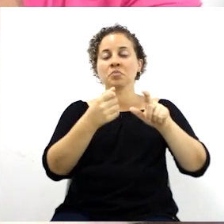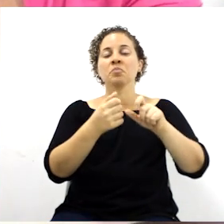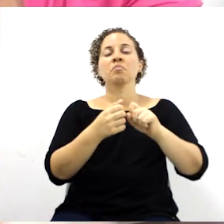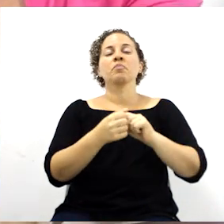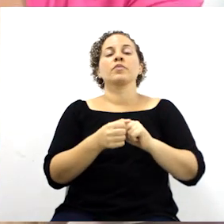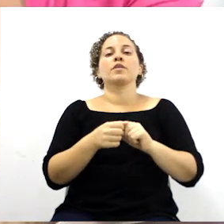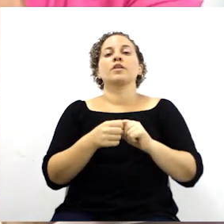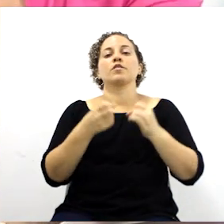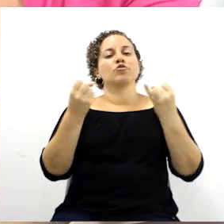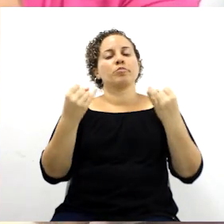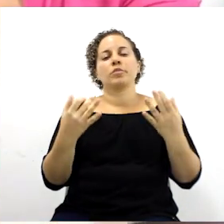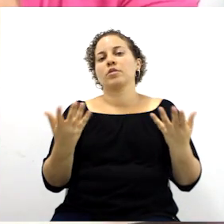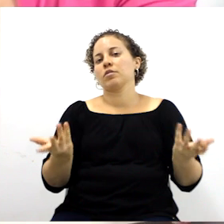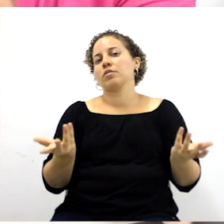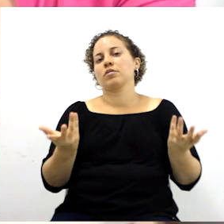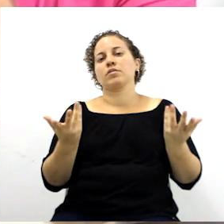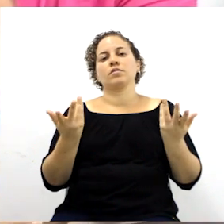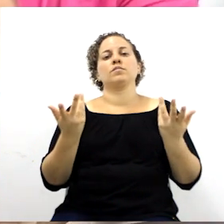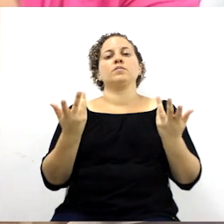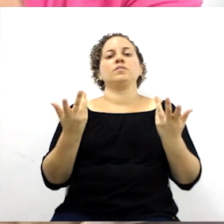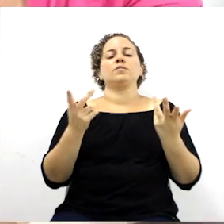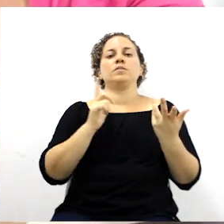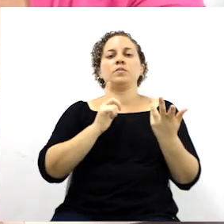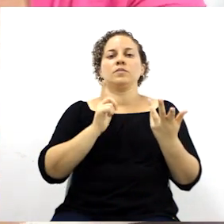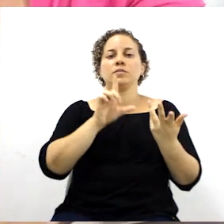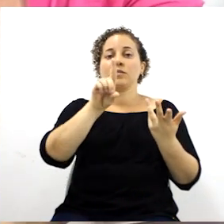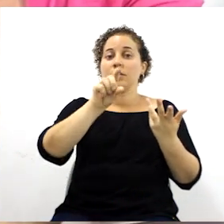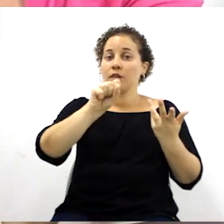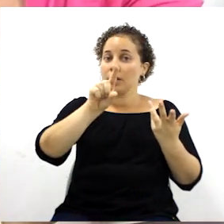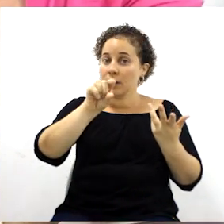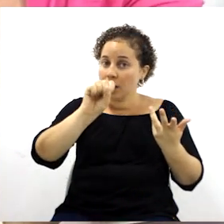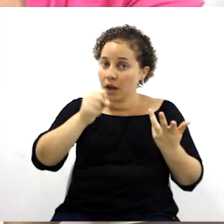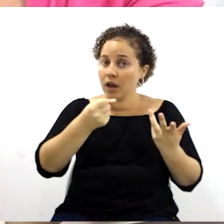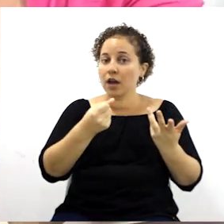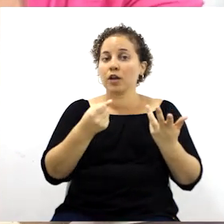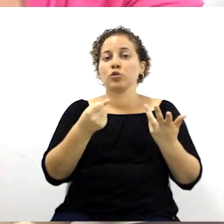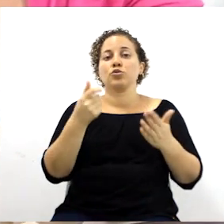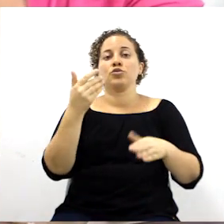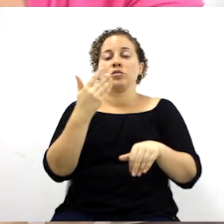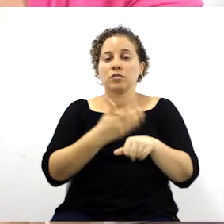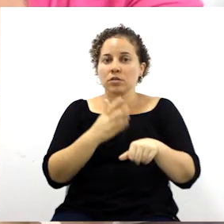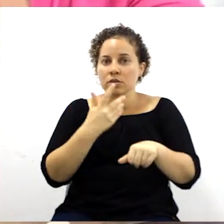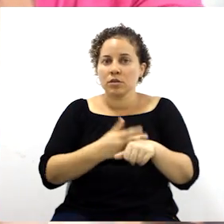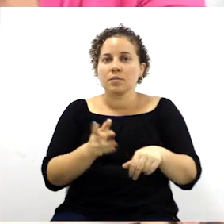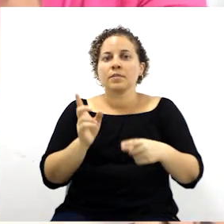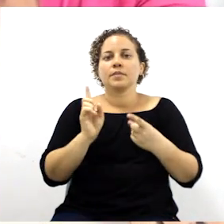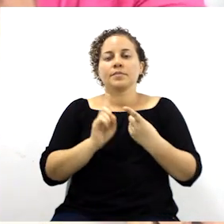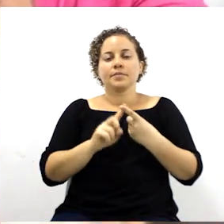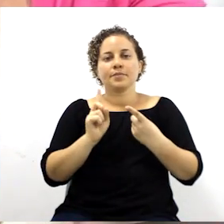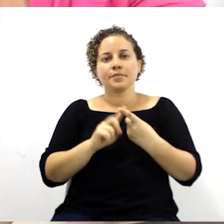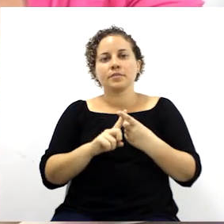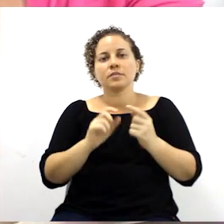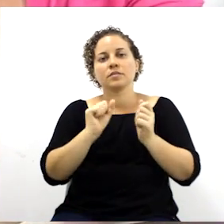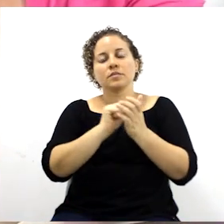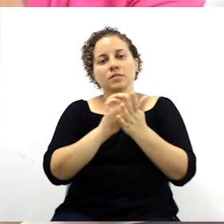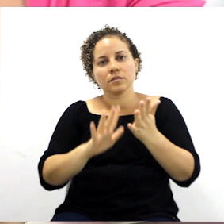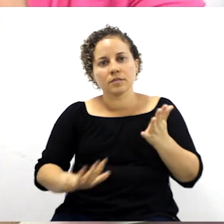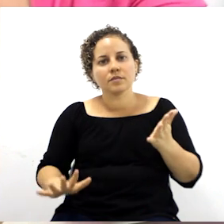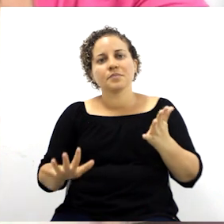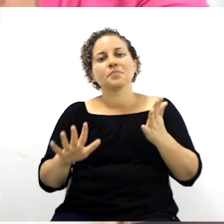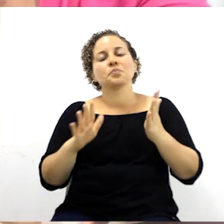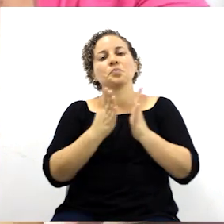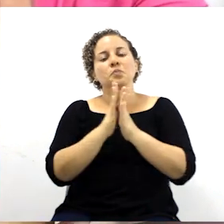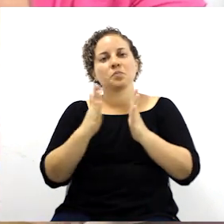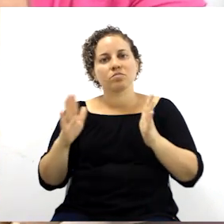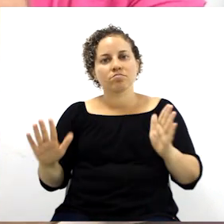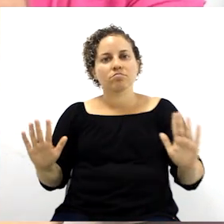falar sobre alguma base de dados ou algum treinamento, ou poderiam falar sobre alguma atividade que a biblioteca